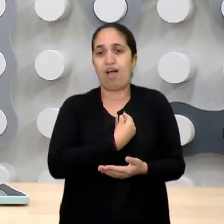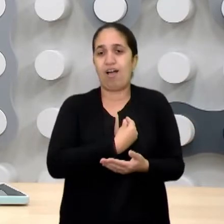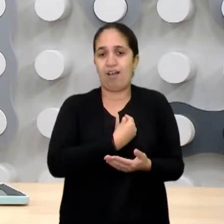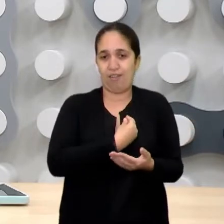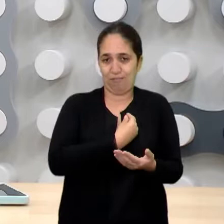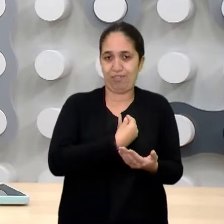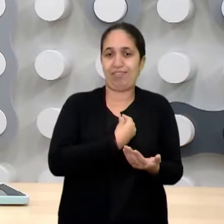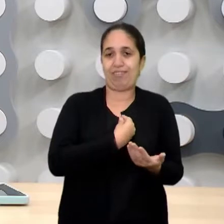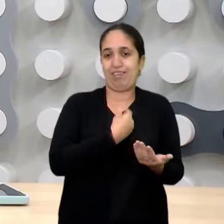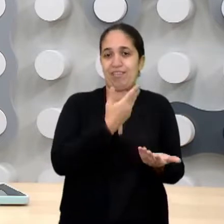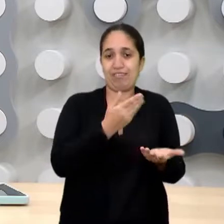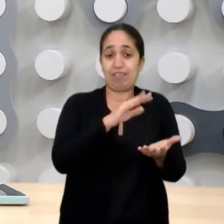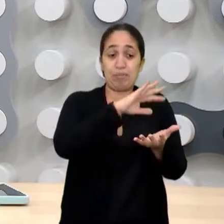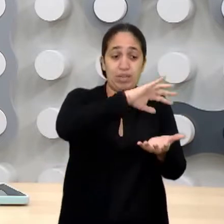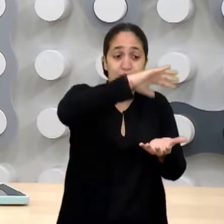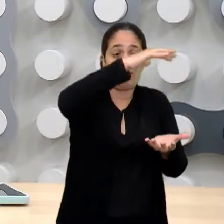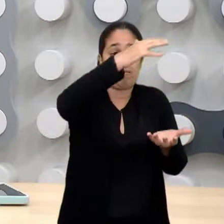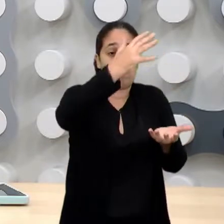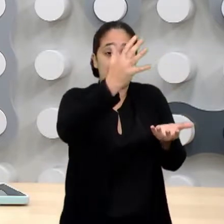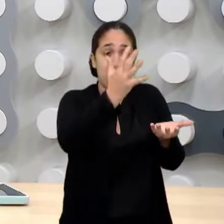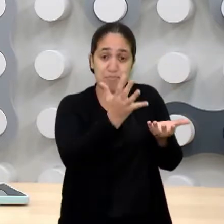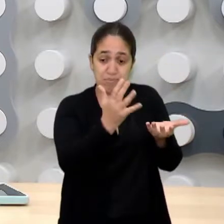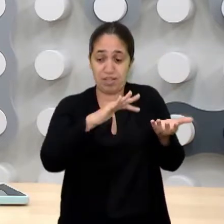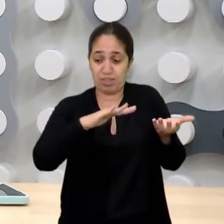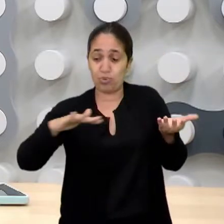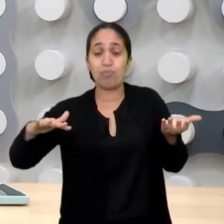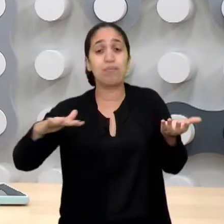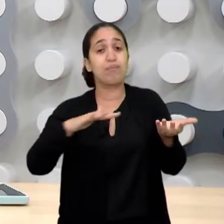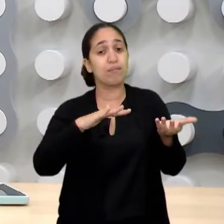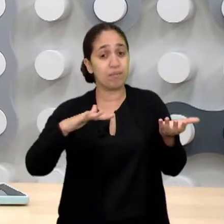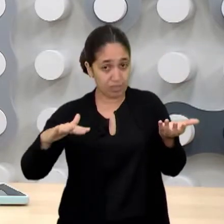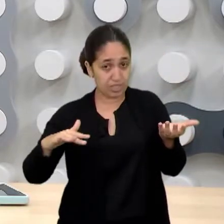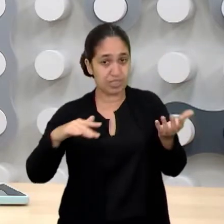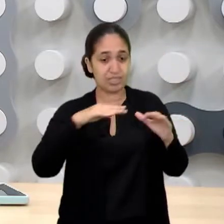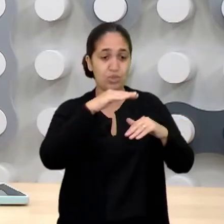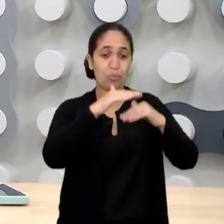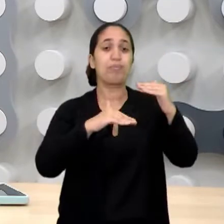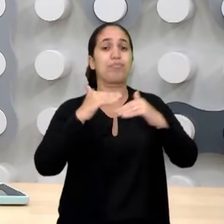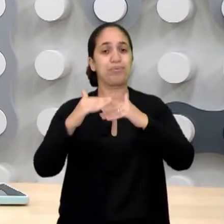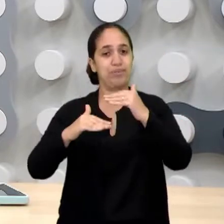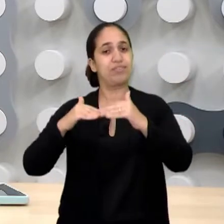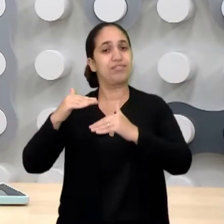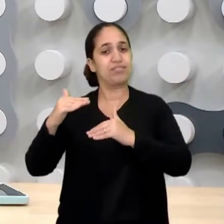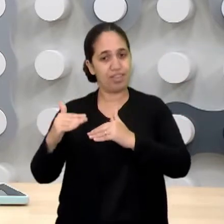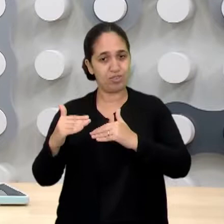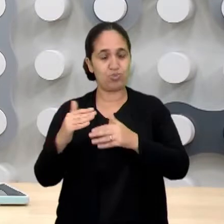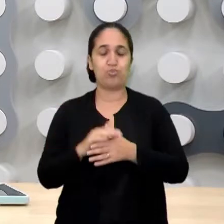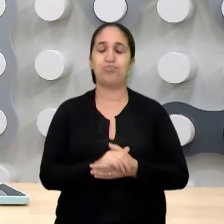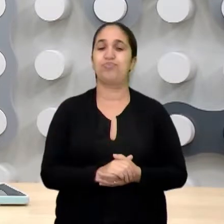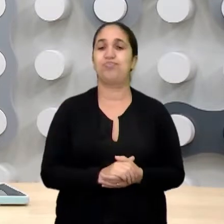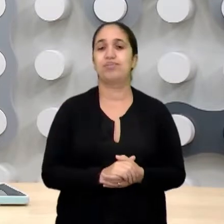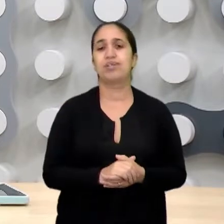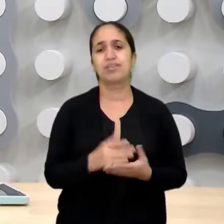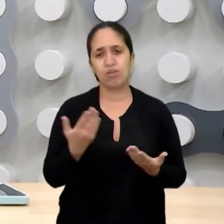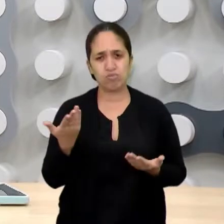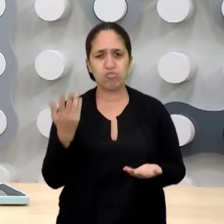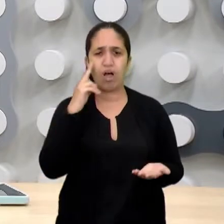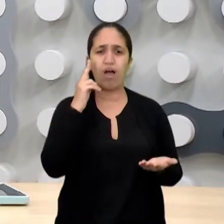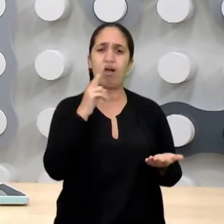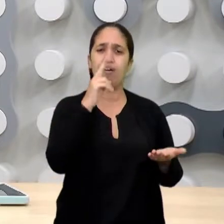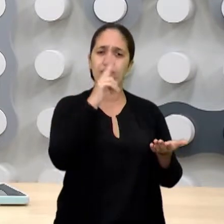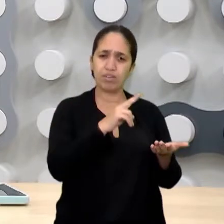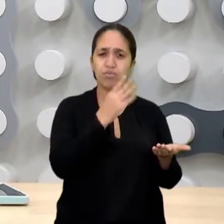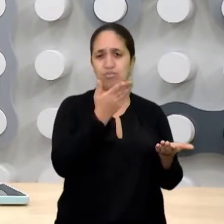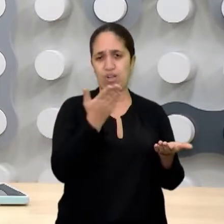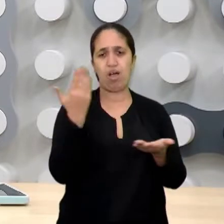aí na superfície terrestre, né, no processo que cabe aí para processo externo, né, que a gente já viu em